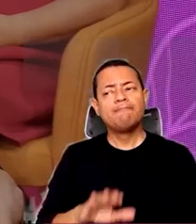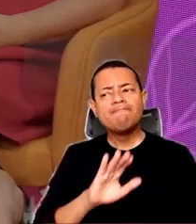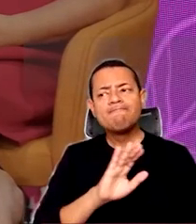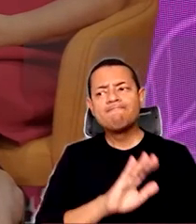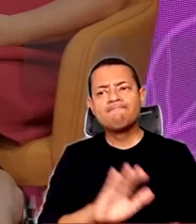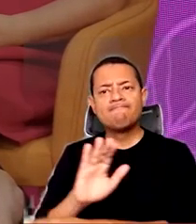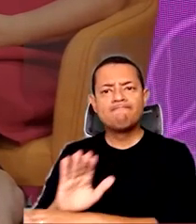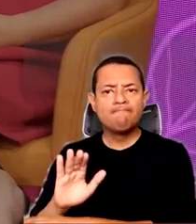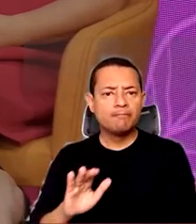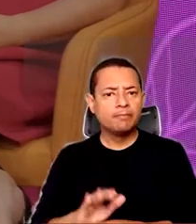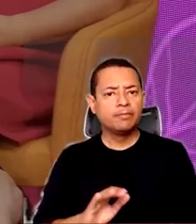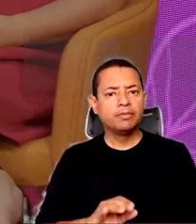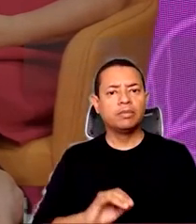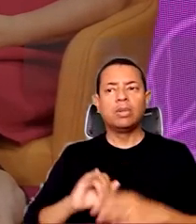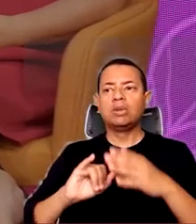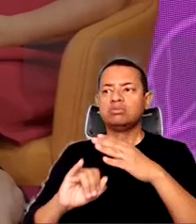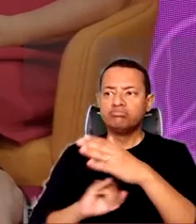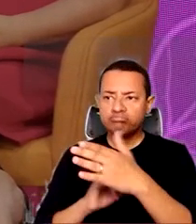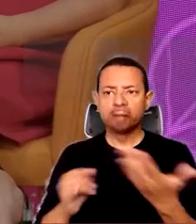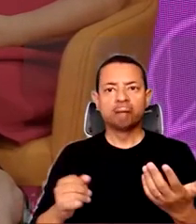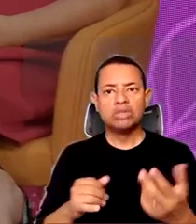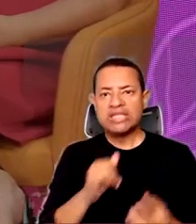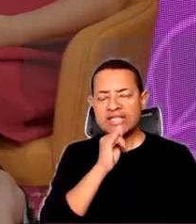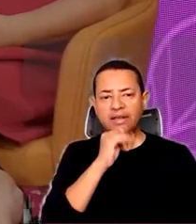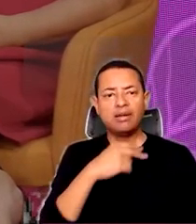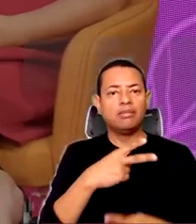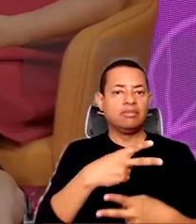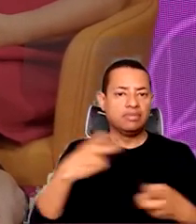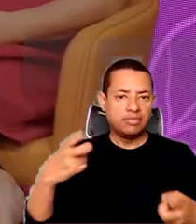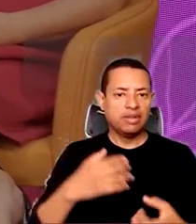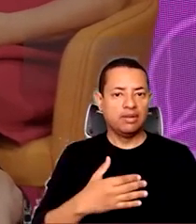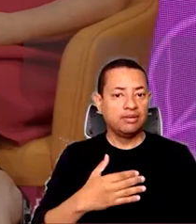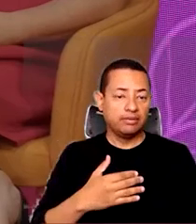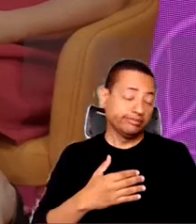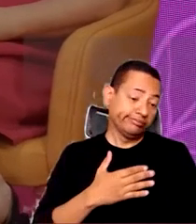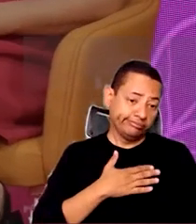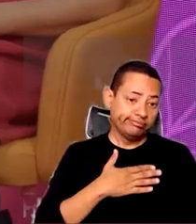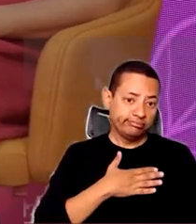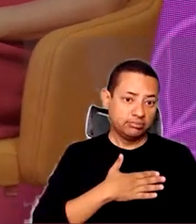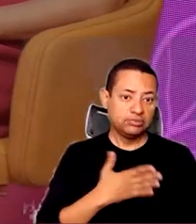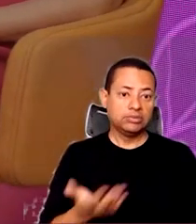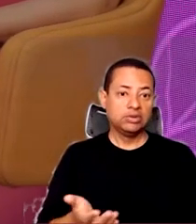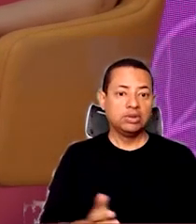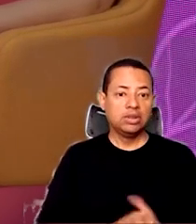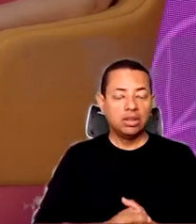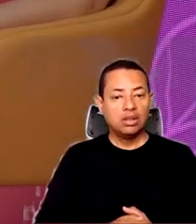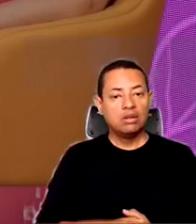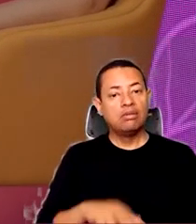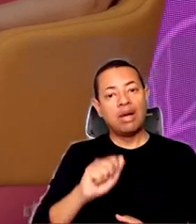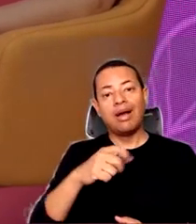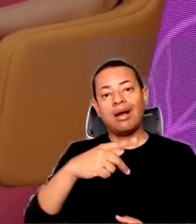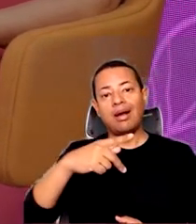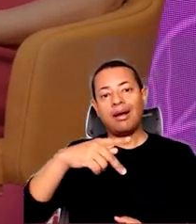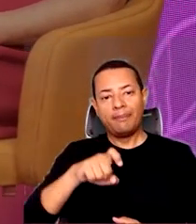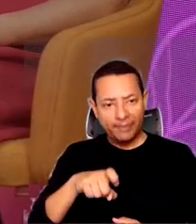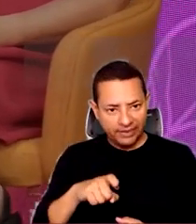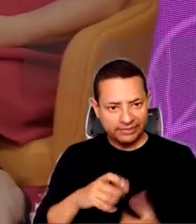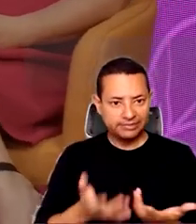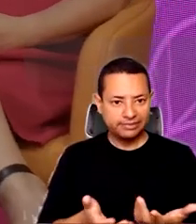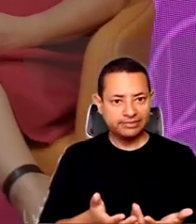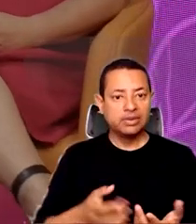apoio de instituições como sebrai no meu caso né docomércio exterior uma Apex